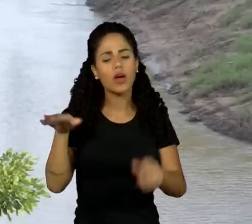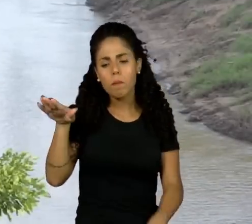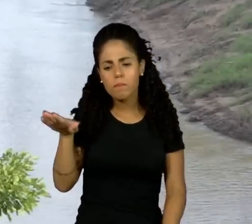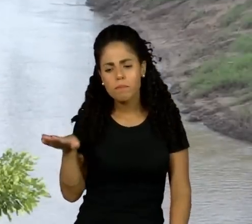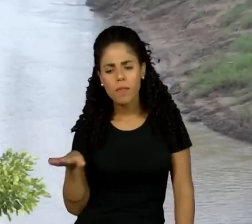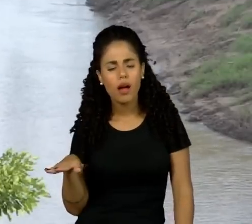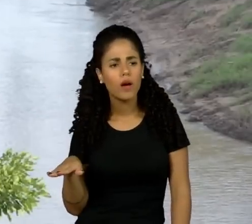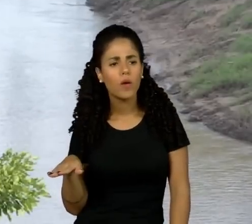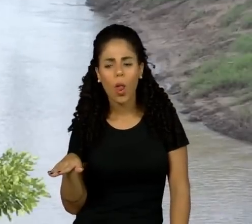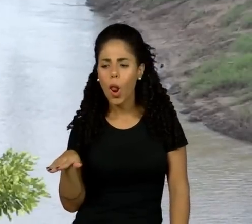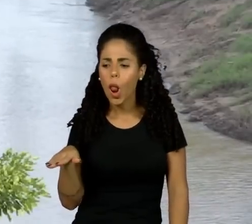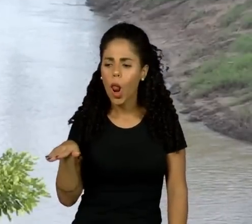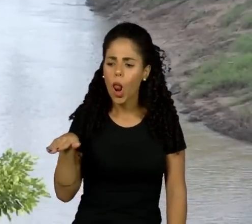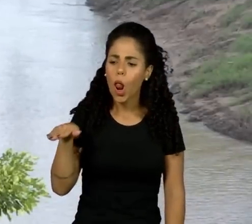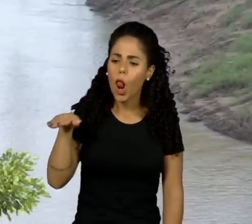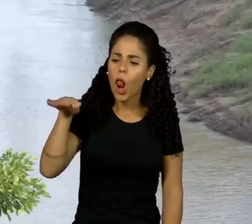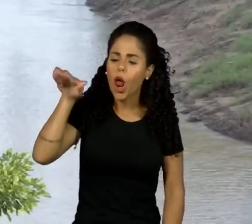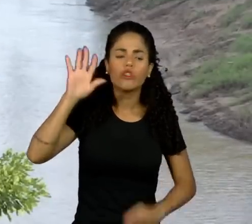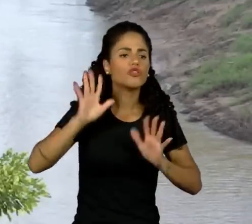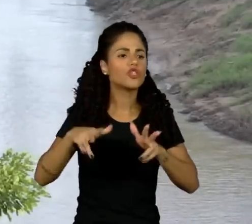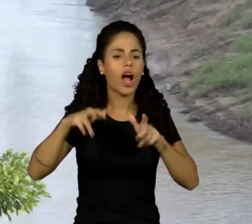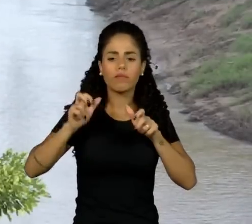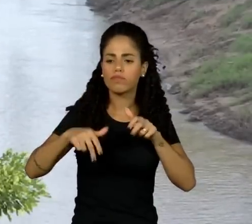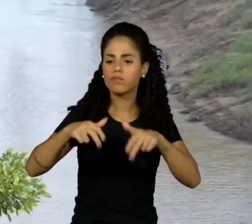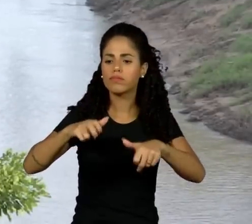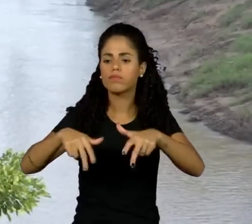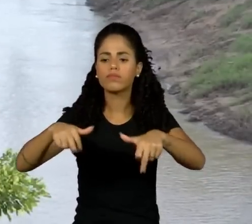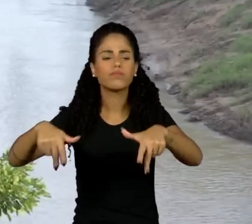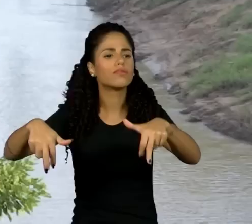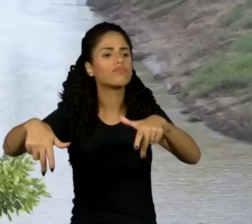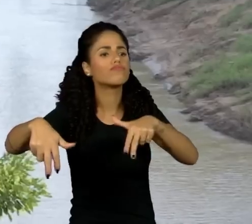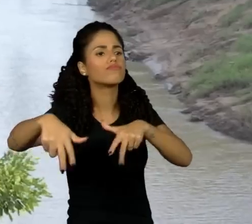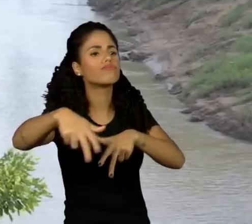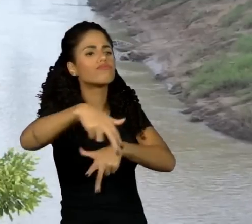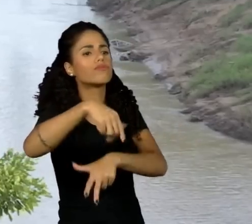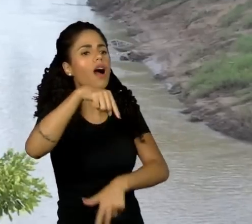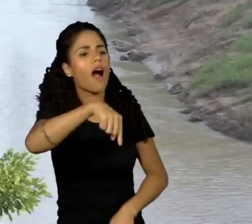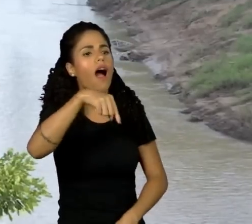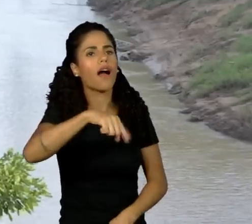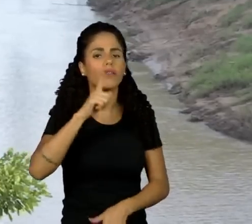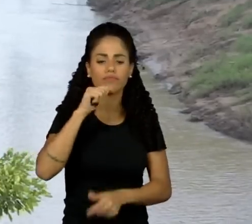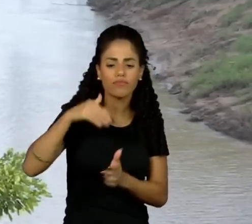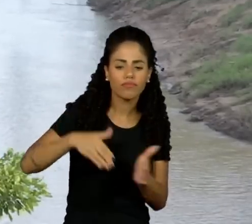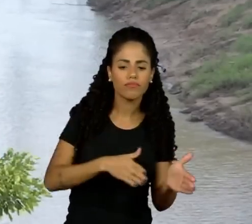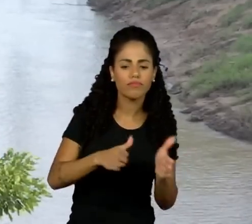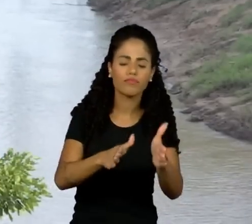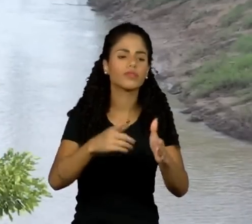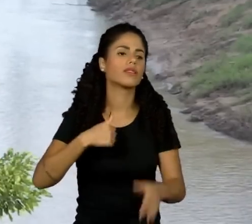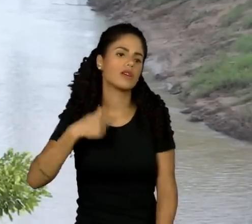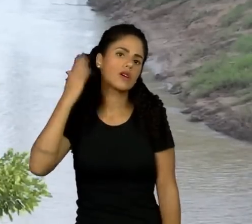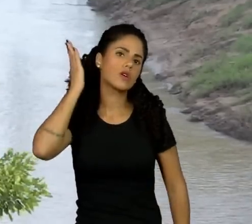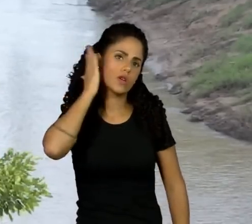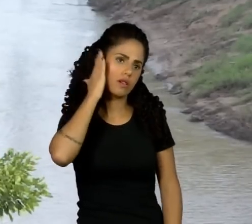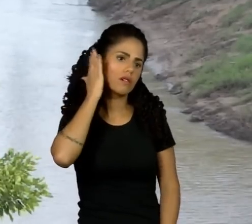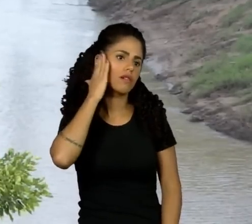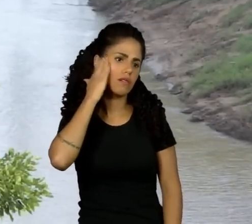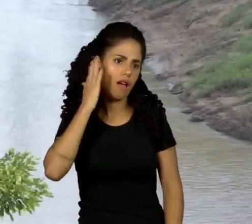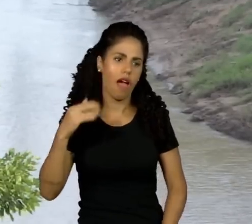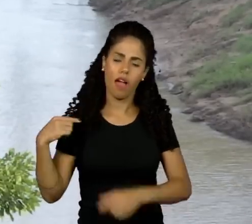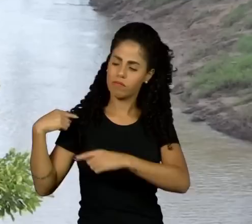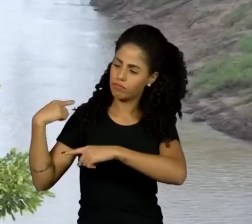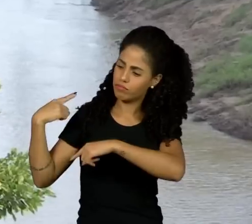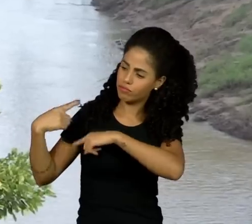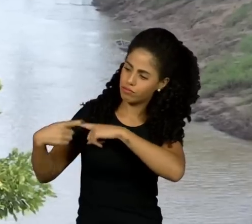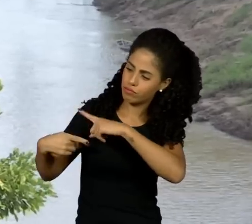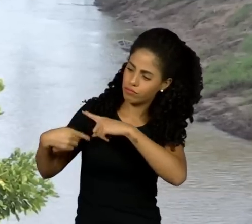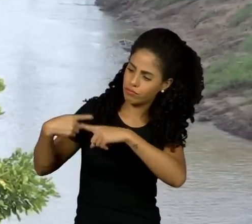pequenininho eles já andavam aqui nesse rio. Então eu considero que são algumas